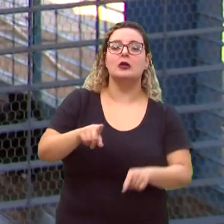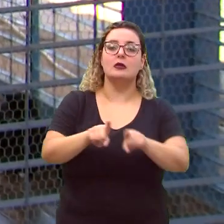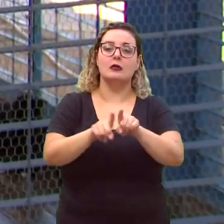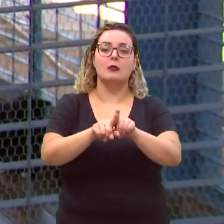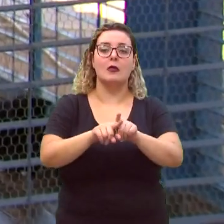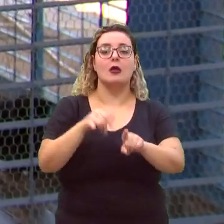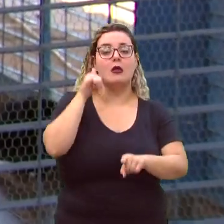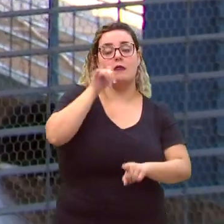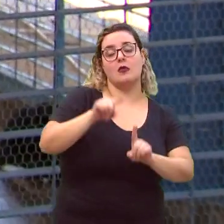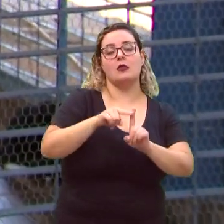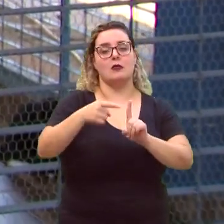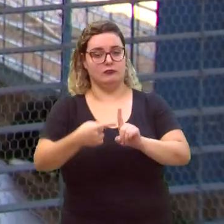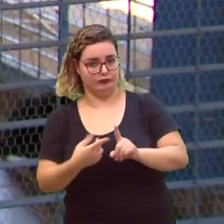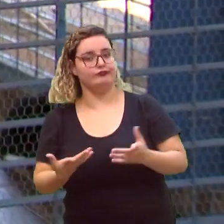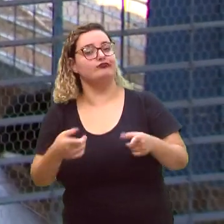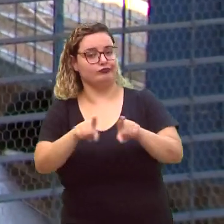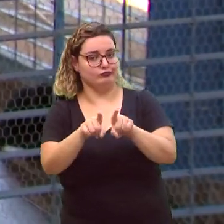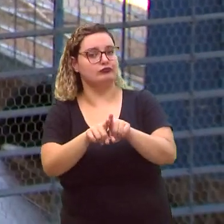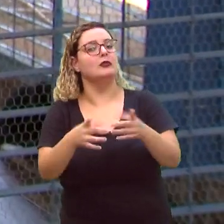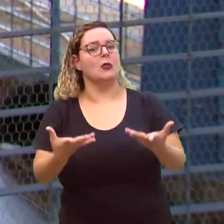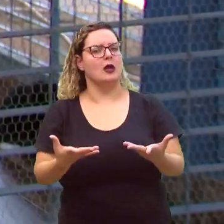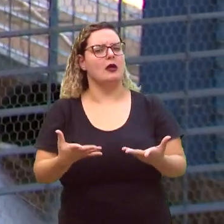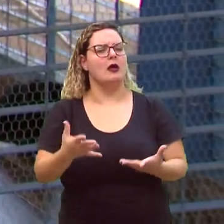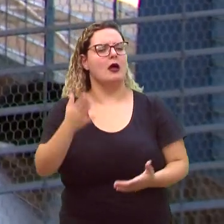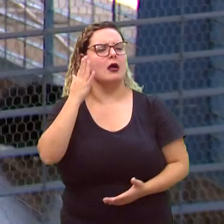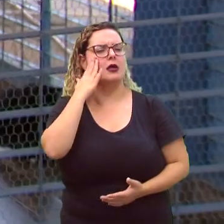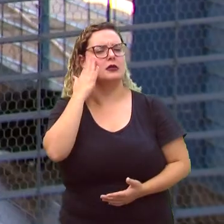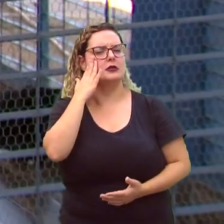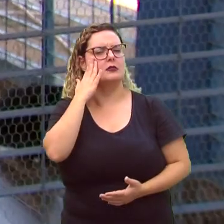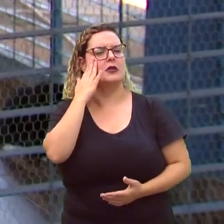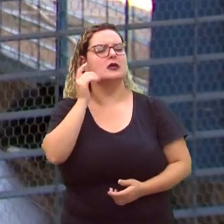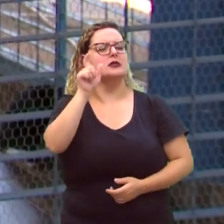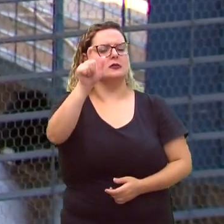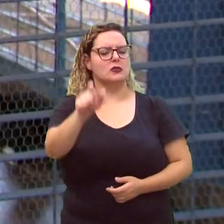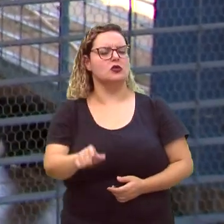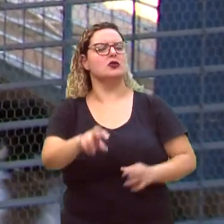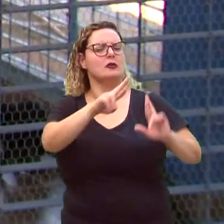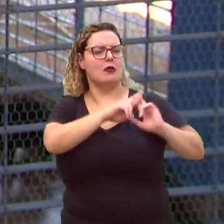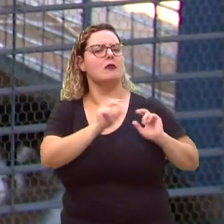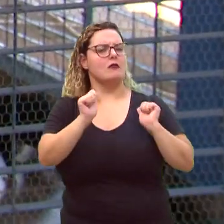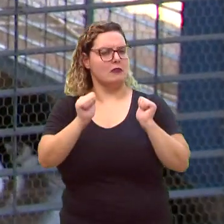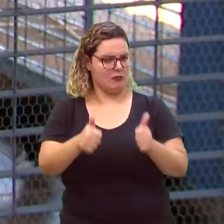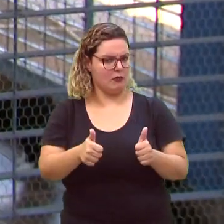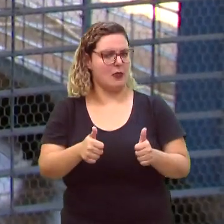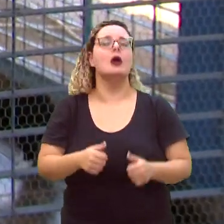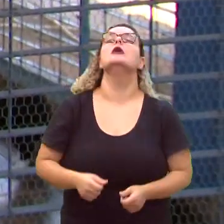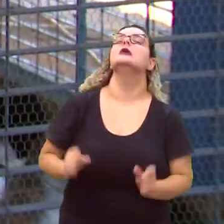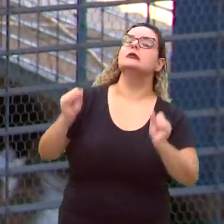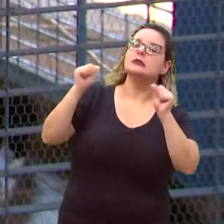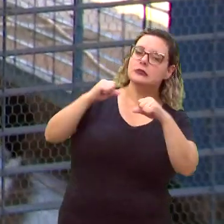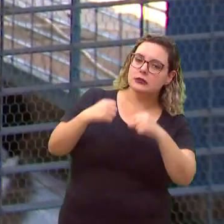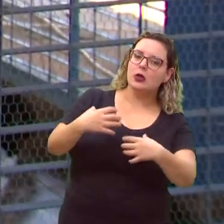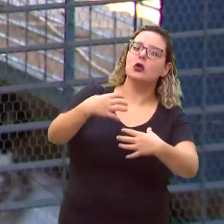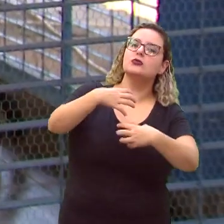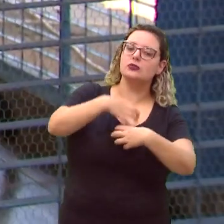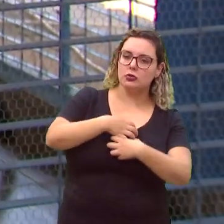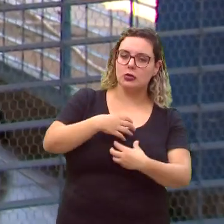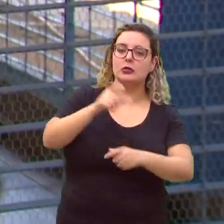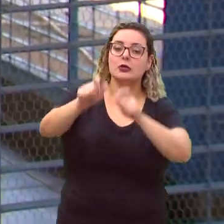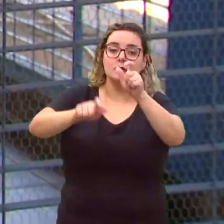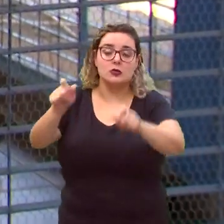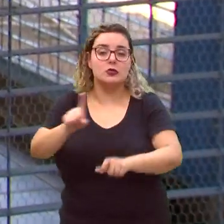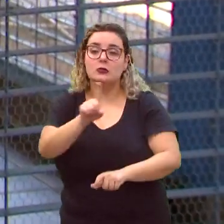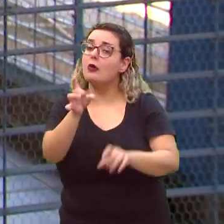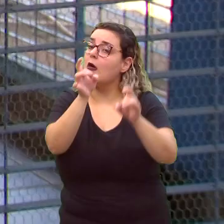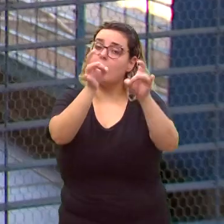controlar esse dono aí, saber se ele realmente está cuidando do bichinho, não abandonou? Exatamente. É uma forma de